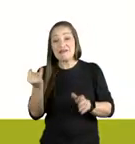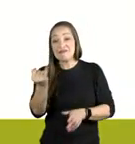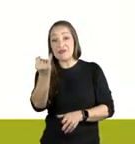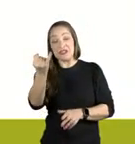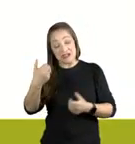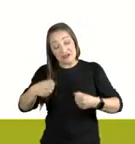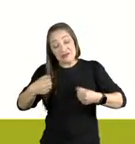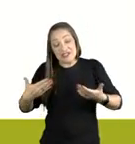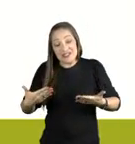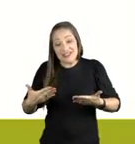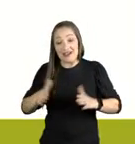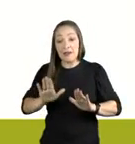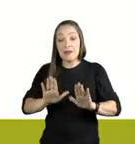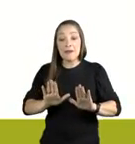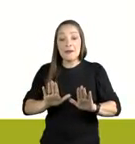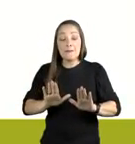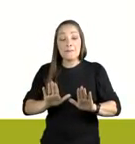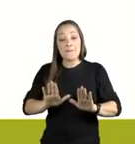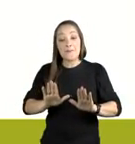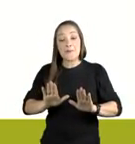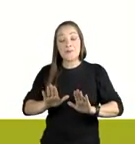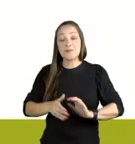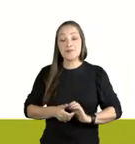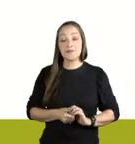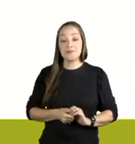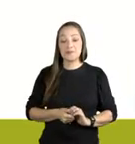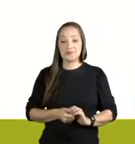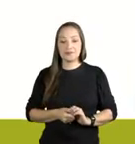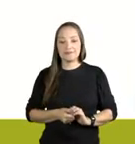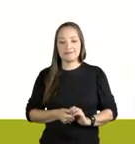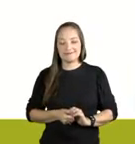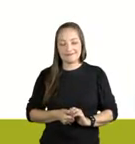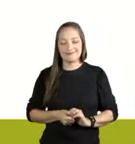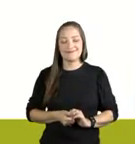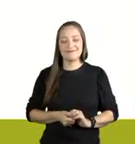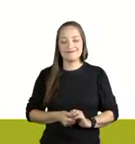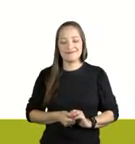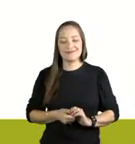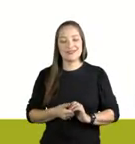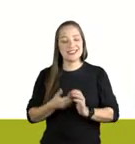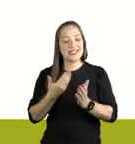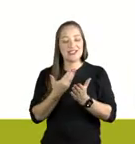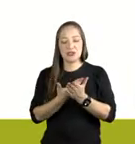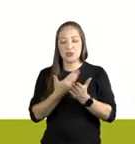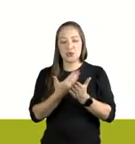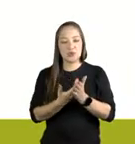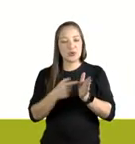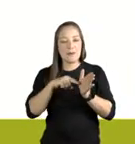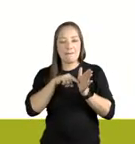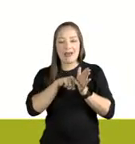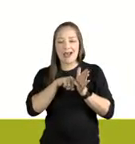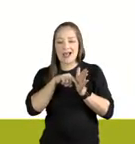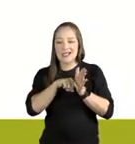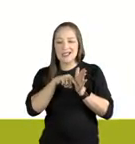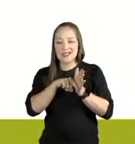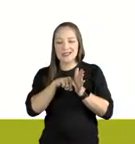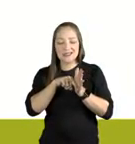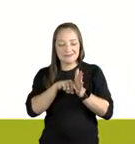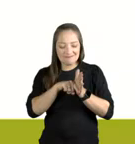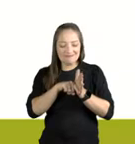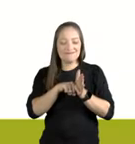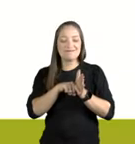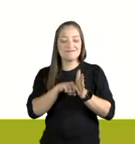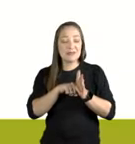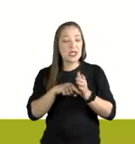faça isso. Né? Então, estude. Por que estude? Porque, assim,